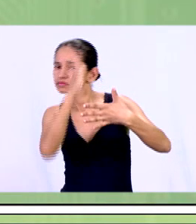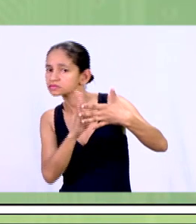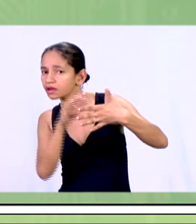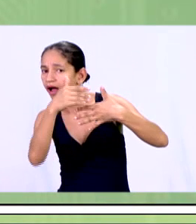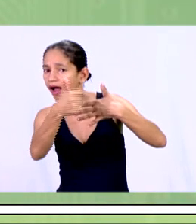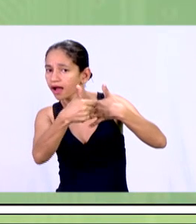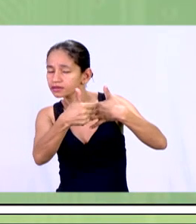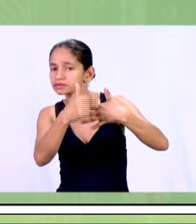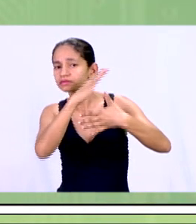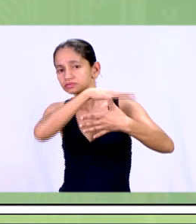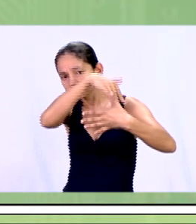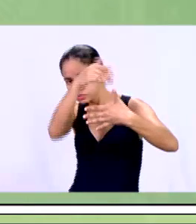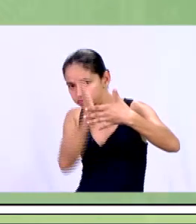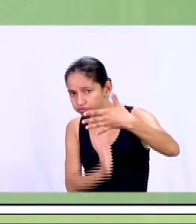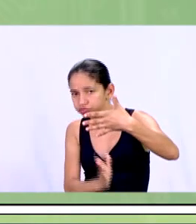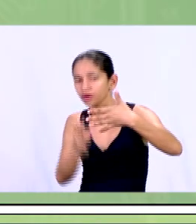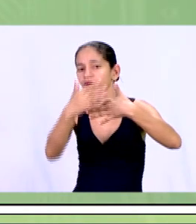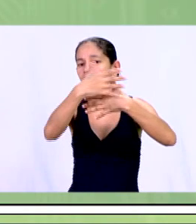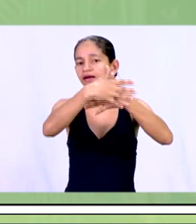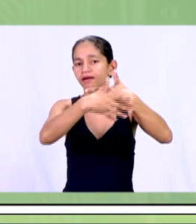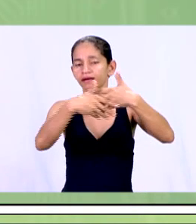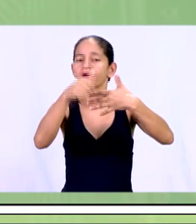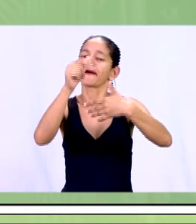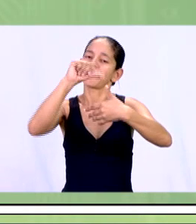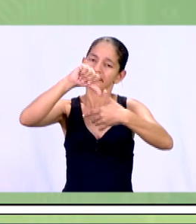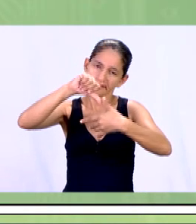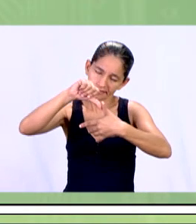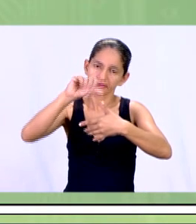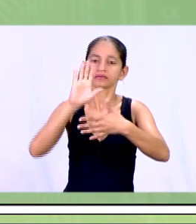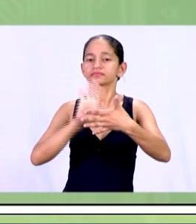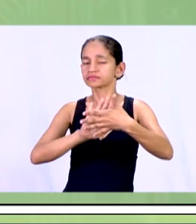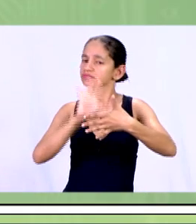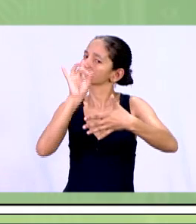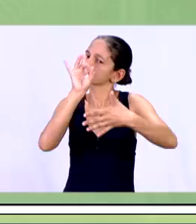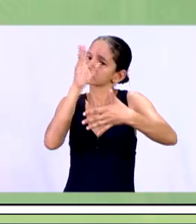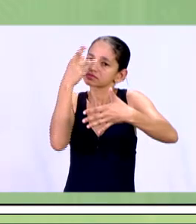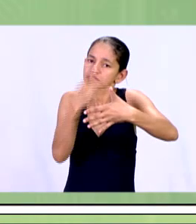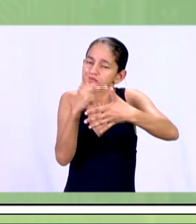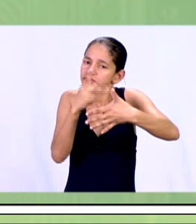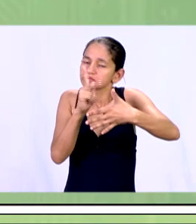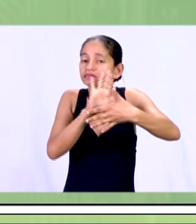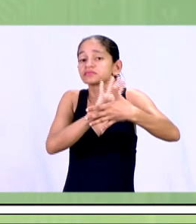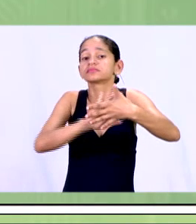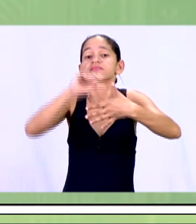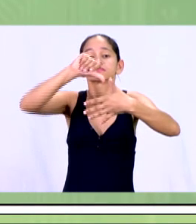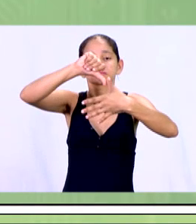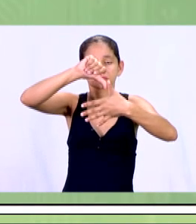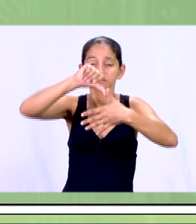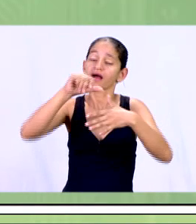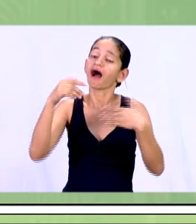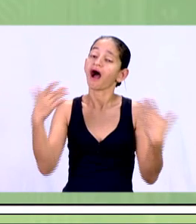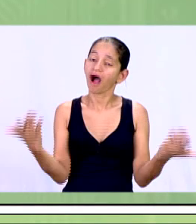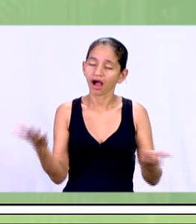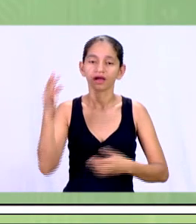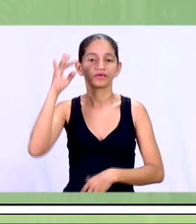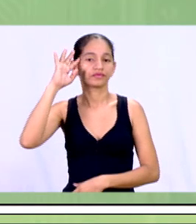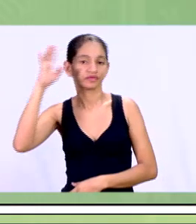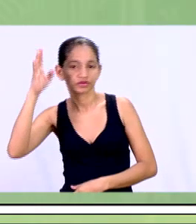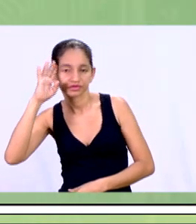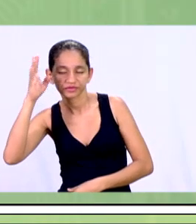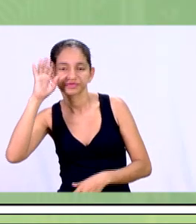América Latina. Então, essa filosofia latino-americana ou filosofia da libertação, ela